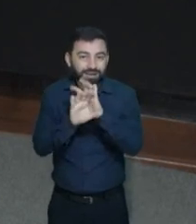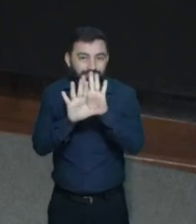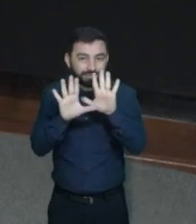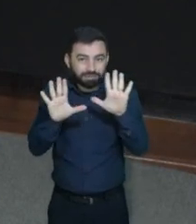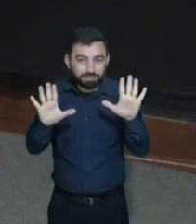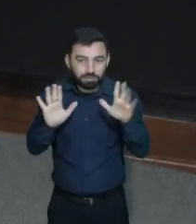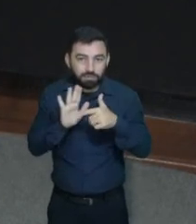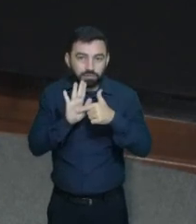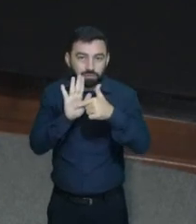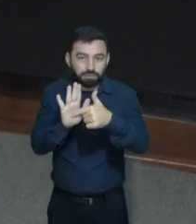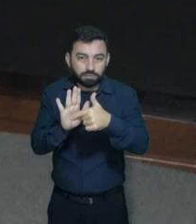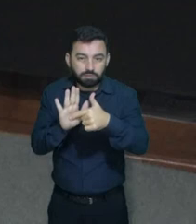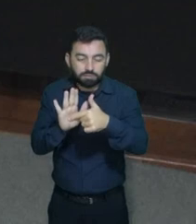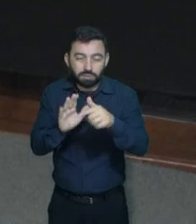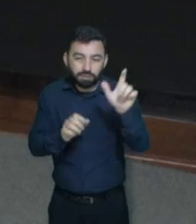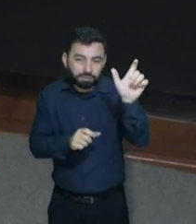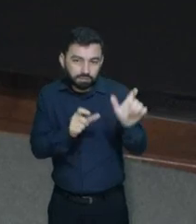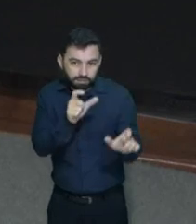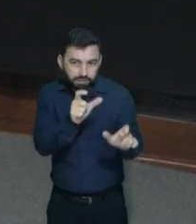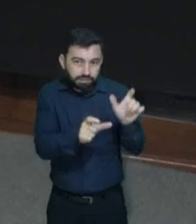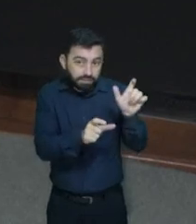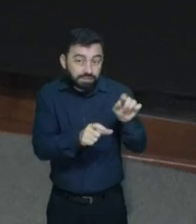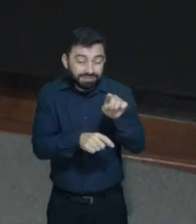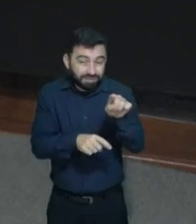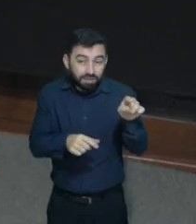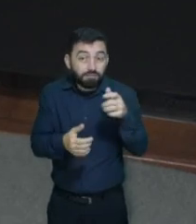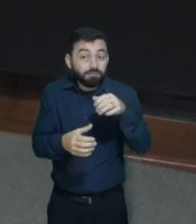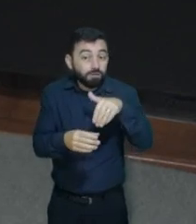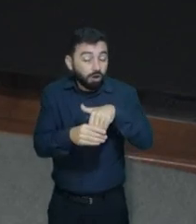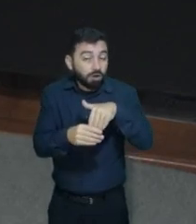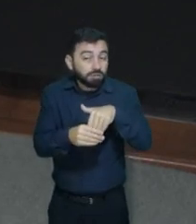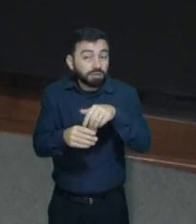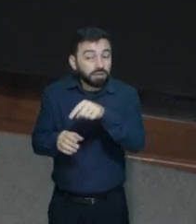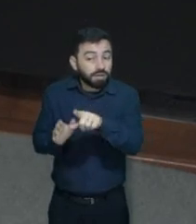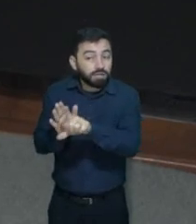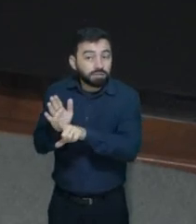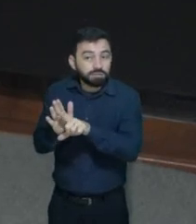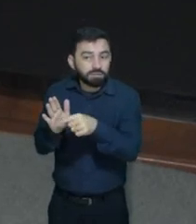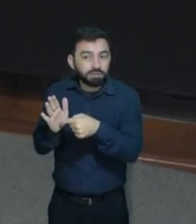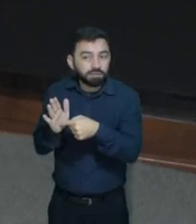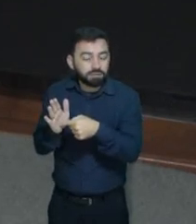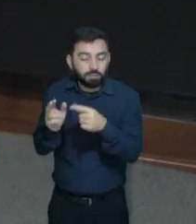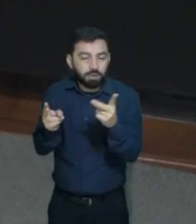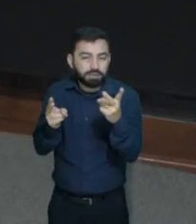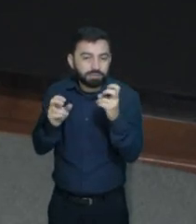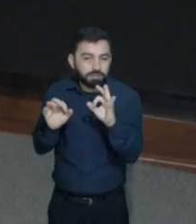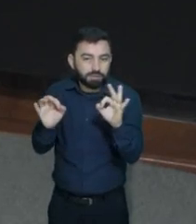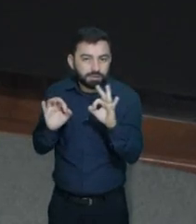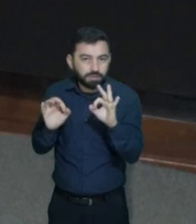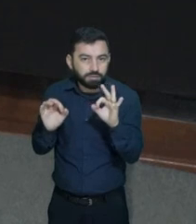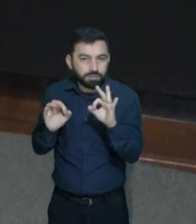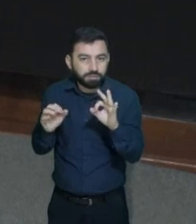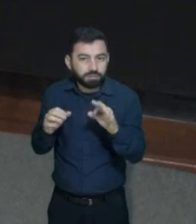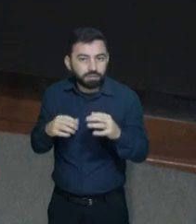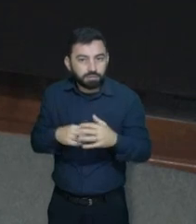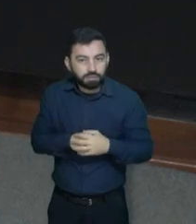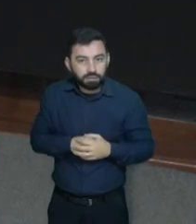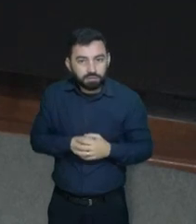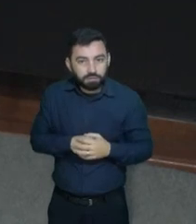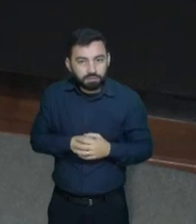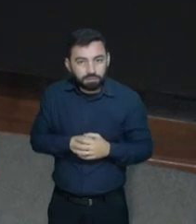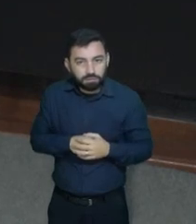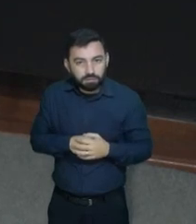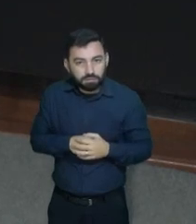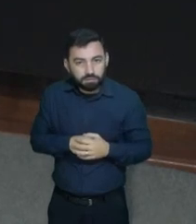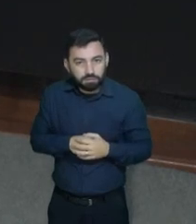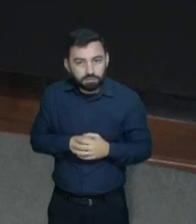na cara. Ó, aqui, ó. Esses são os caras que votaram na legislação aqui, ó. Ninguém olha isso. É complicado, tá?